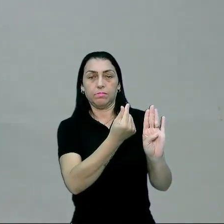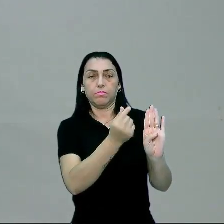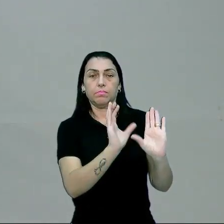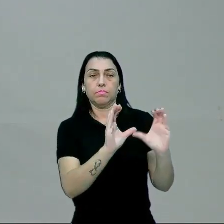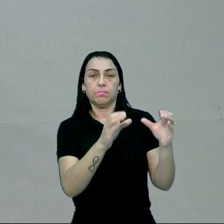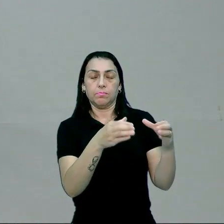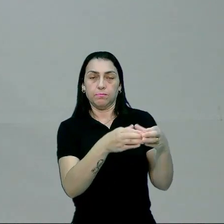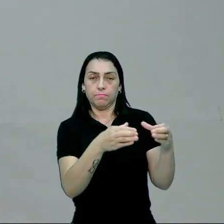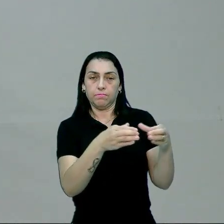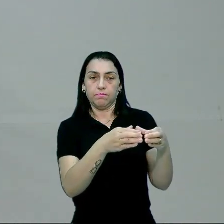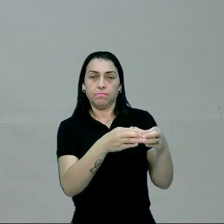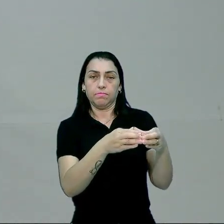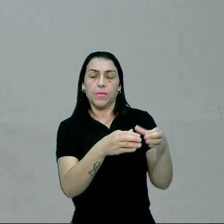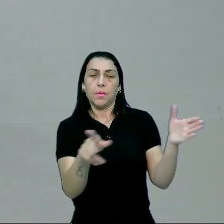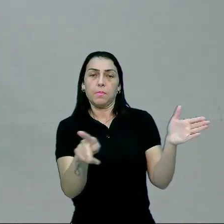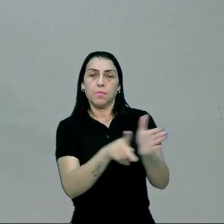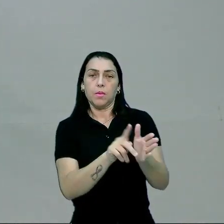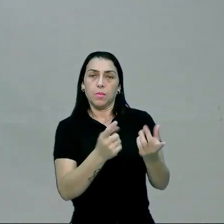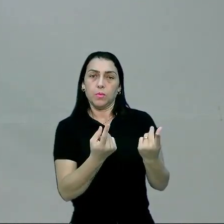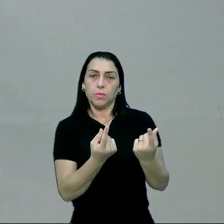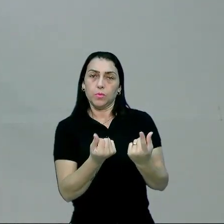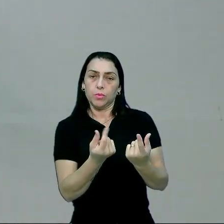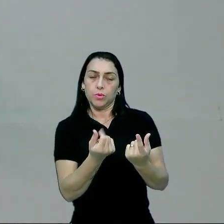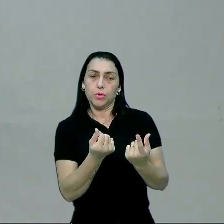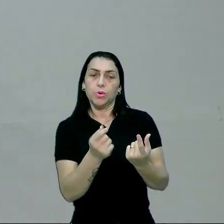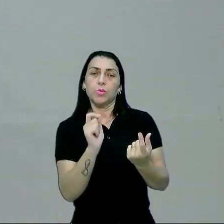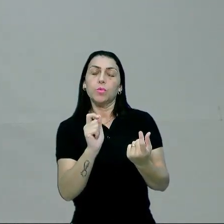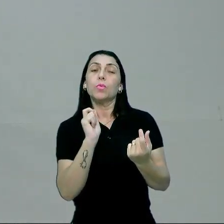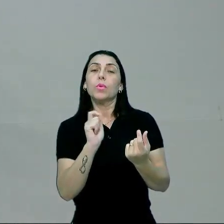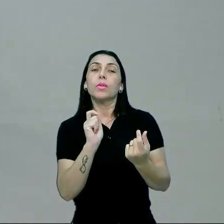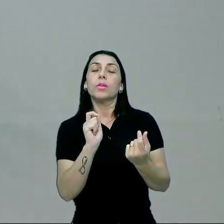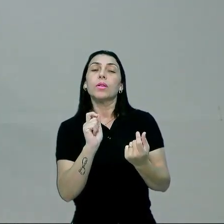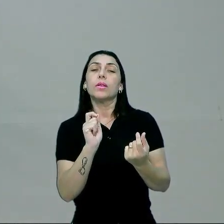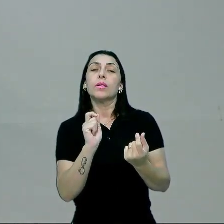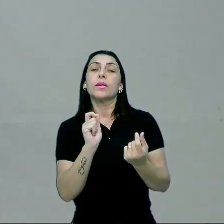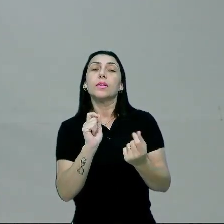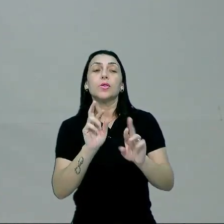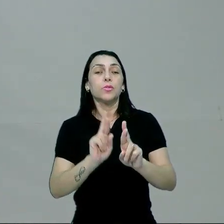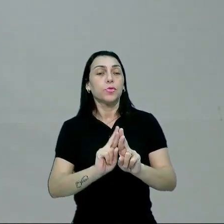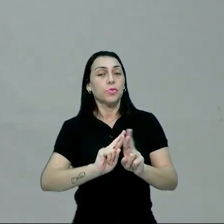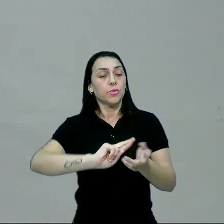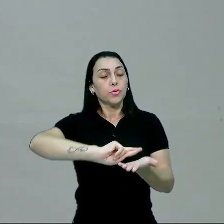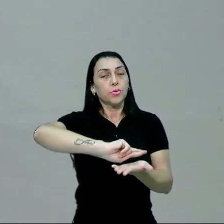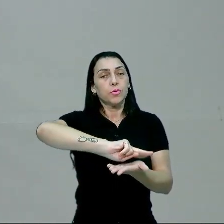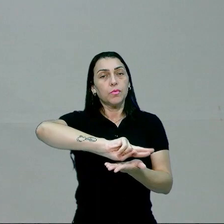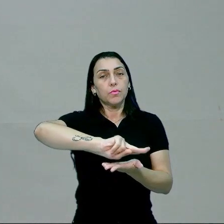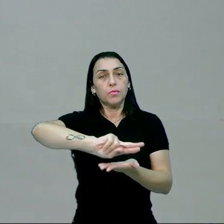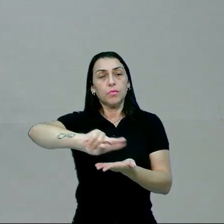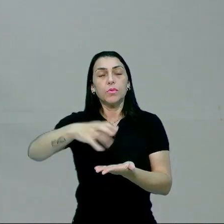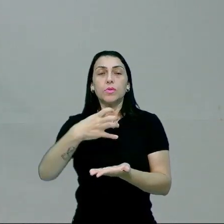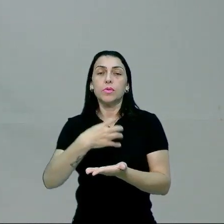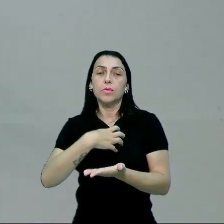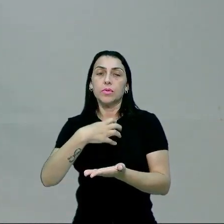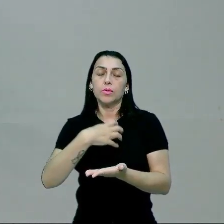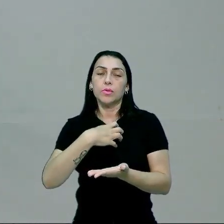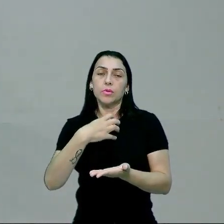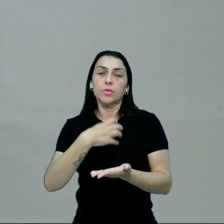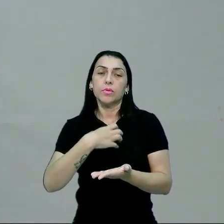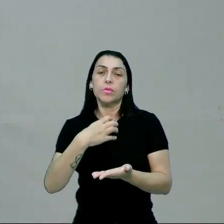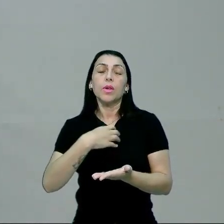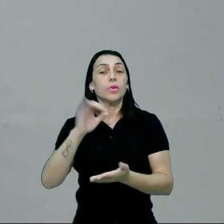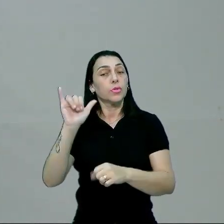classe detentora do capital, ela dissemina de diferentes formas, através